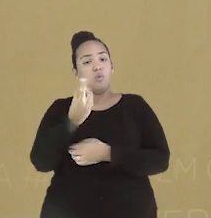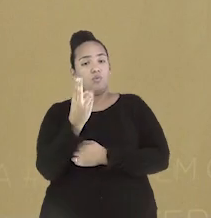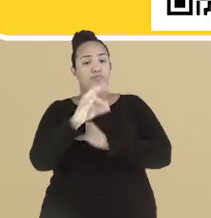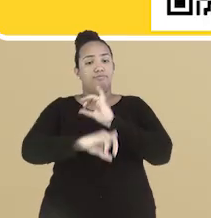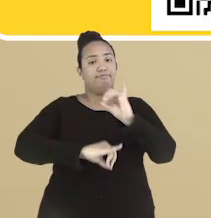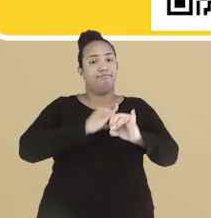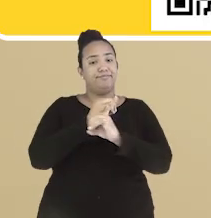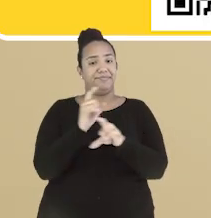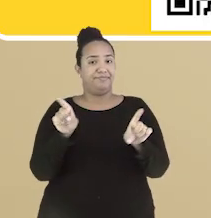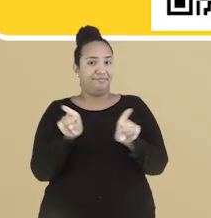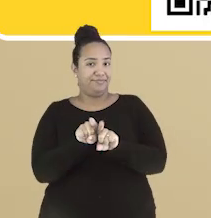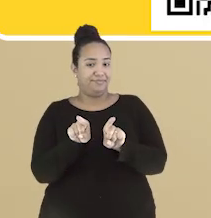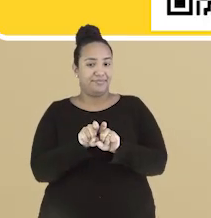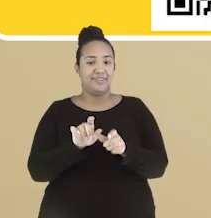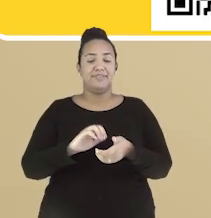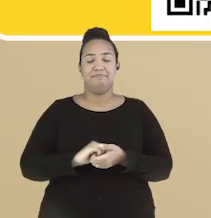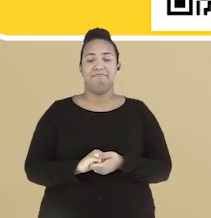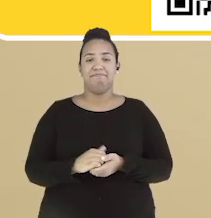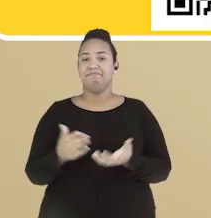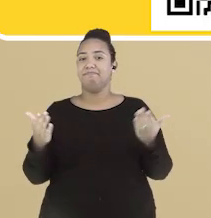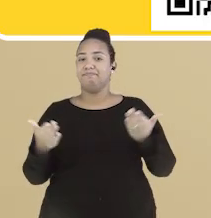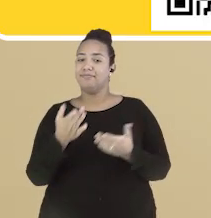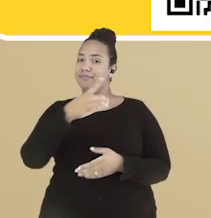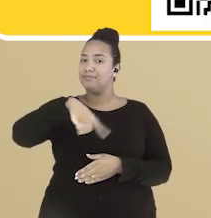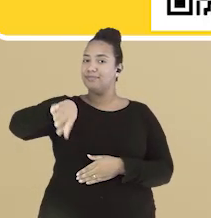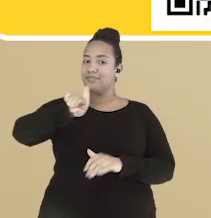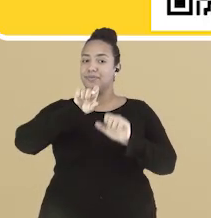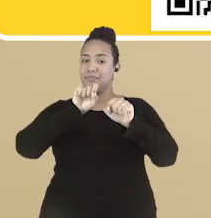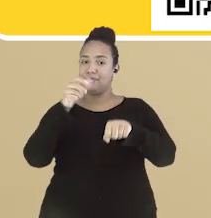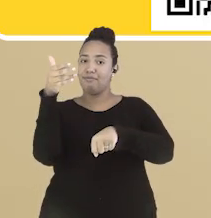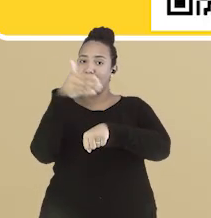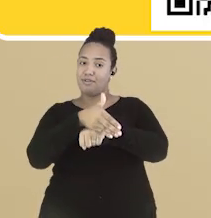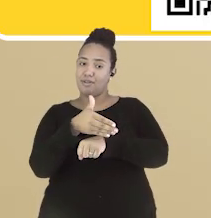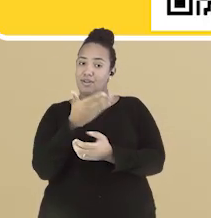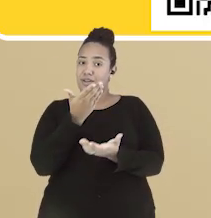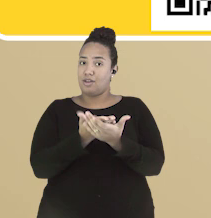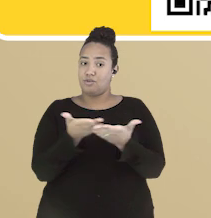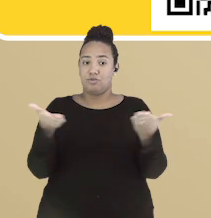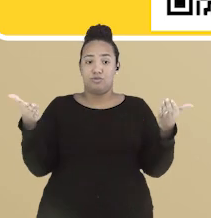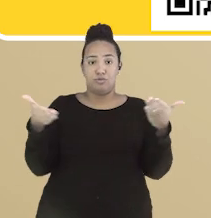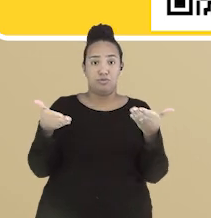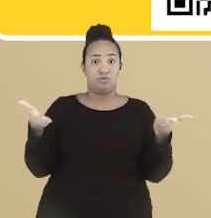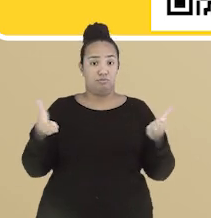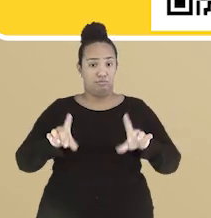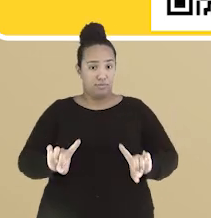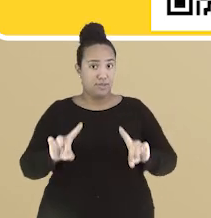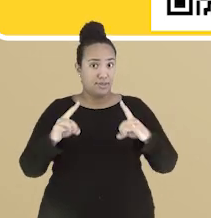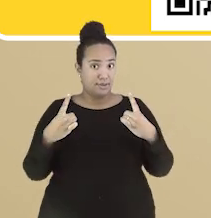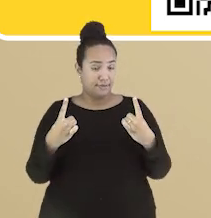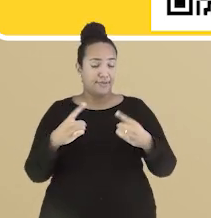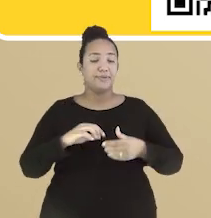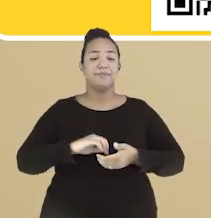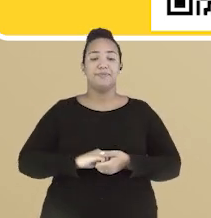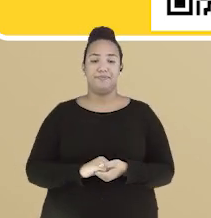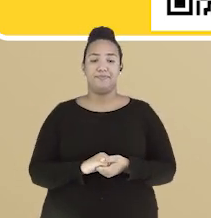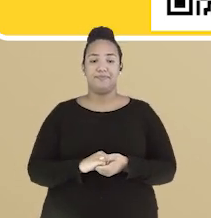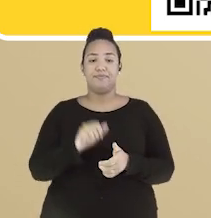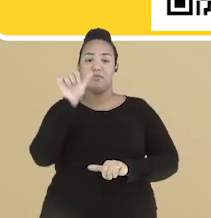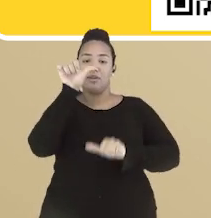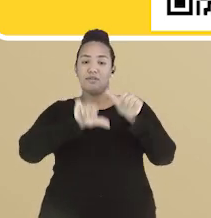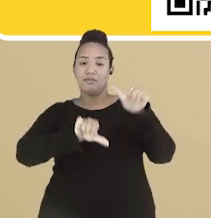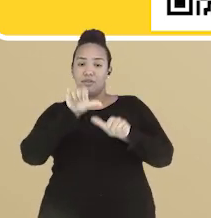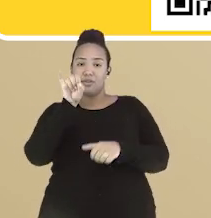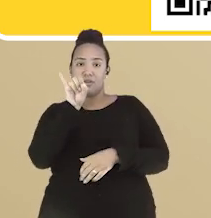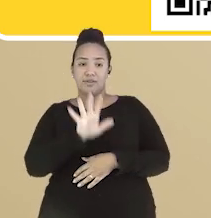virtuais. Agora, que tal participarem da aula de hoje? Vou deixar um desafio para vocês. Analise